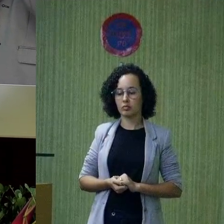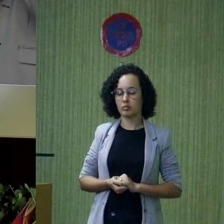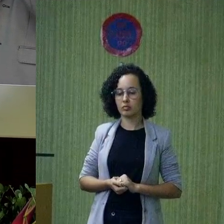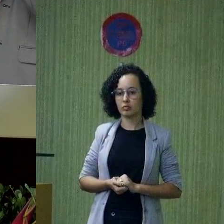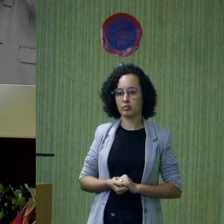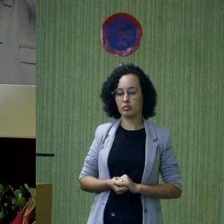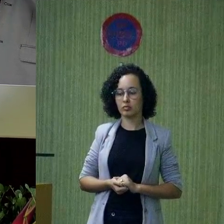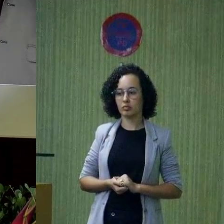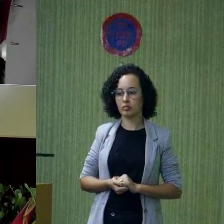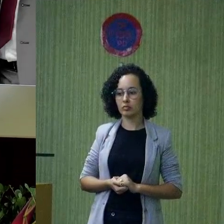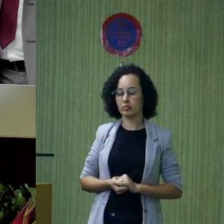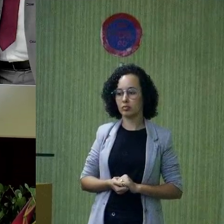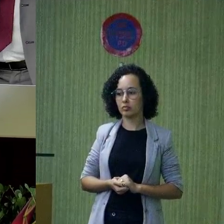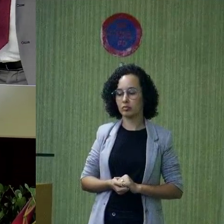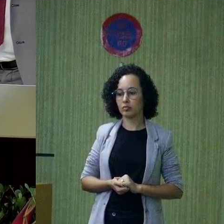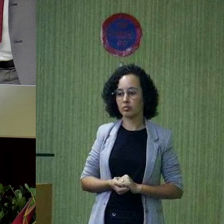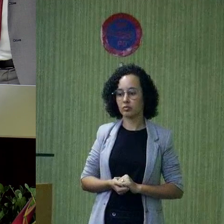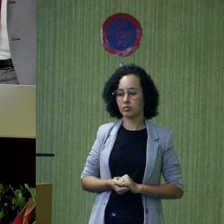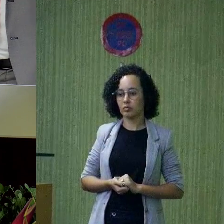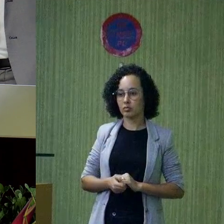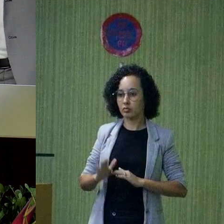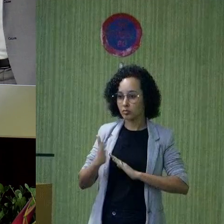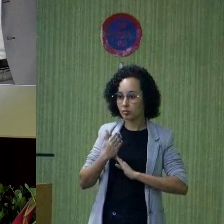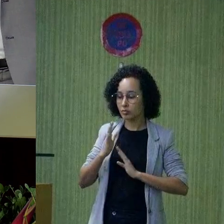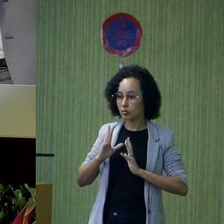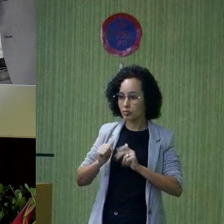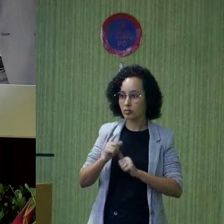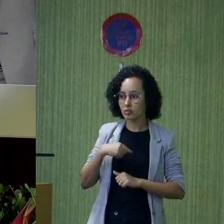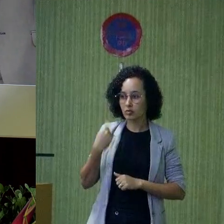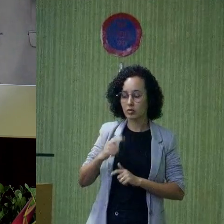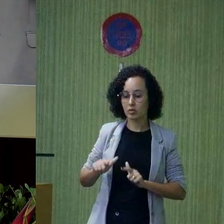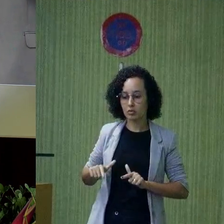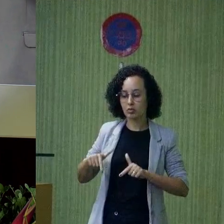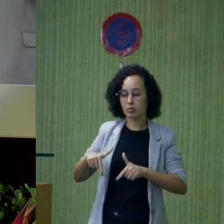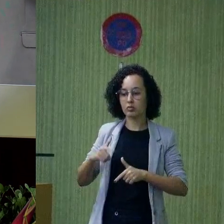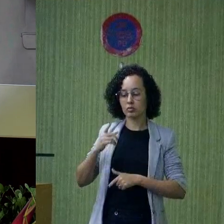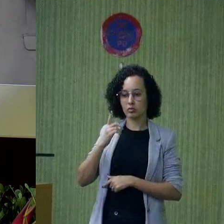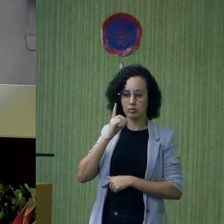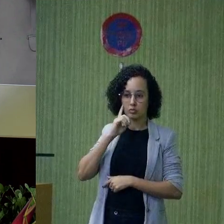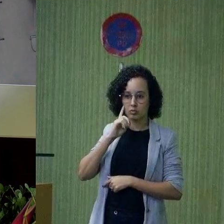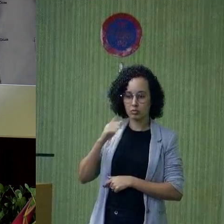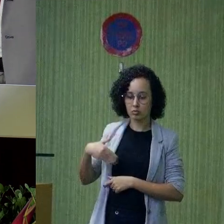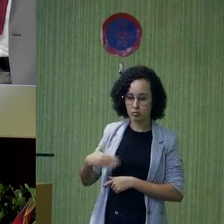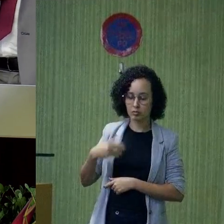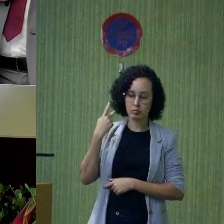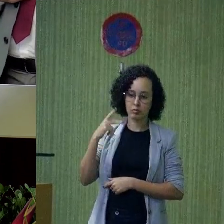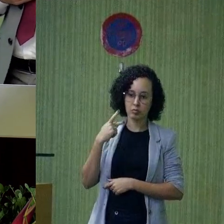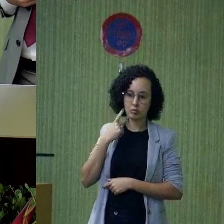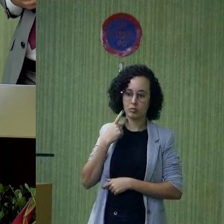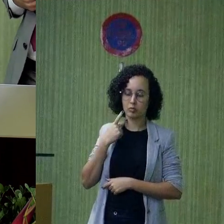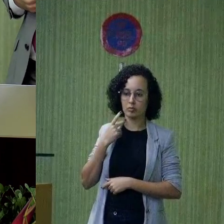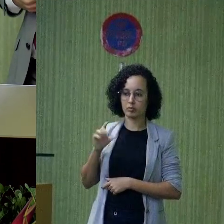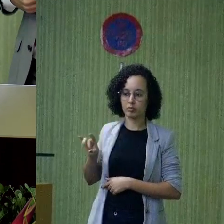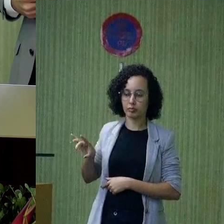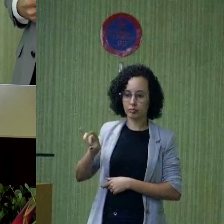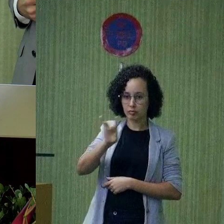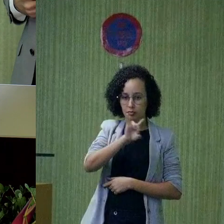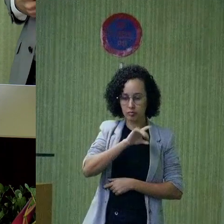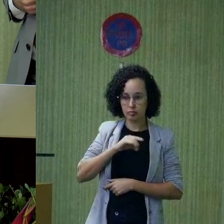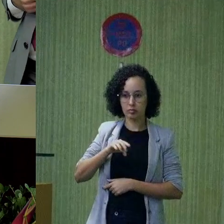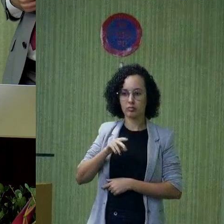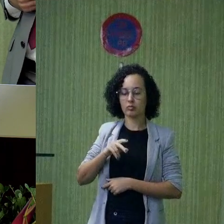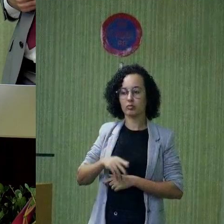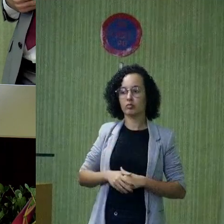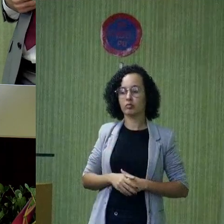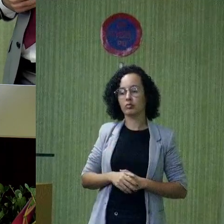seguinte E aí serve para todos nós tá gente na nossa luta diária como promotores e promotoras né da educação Procuradores e